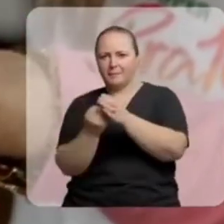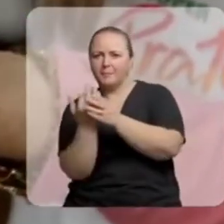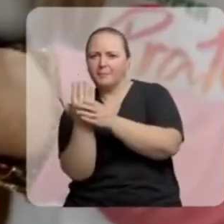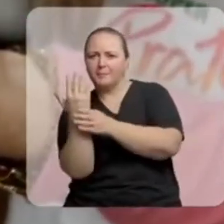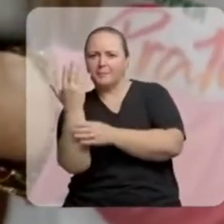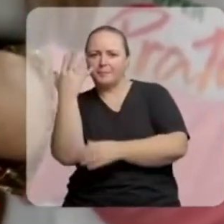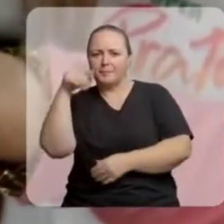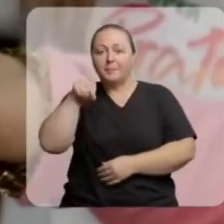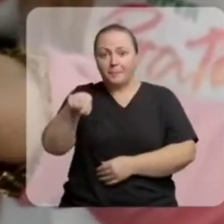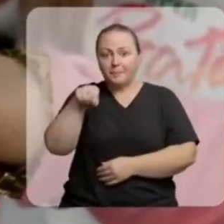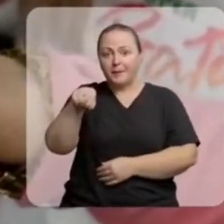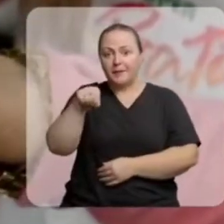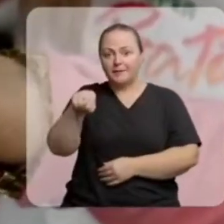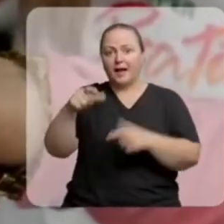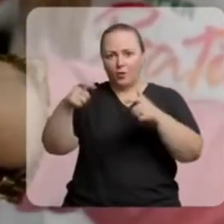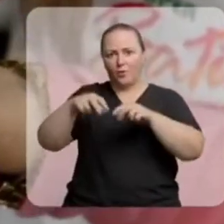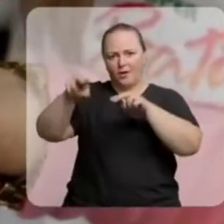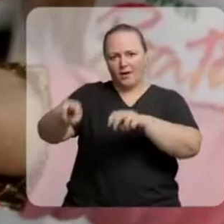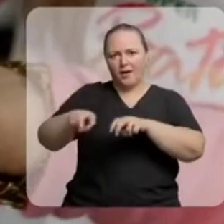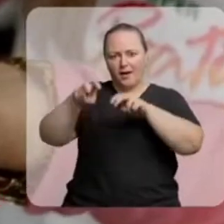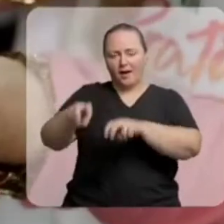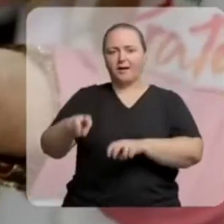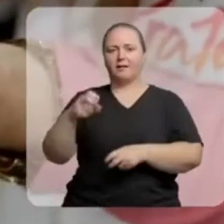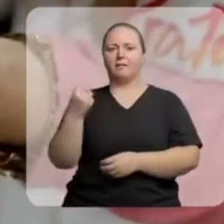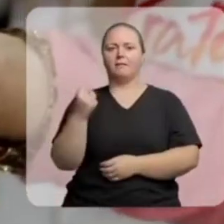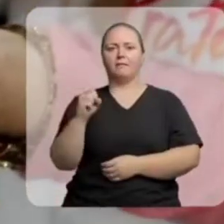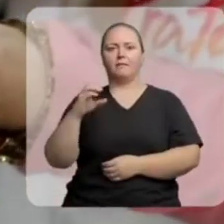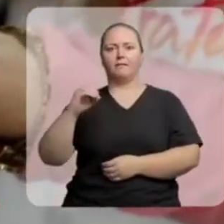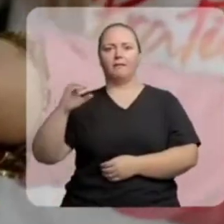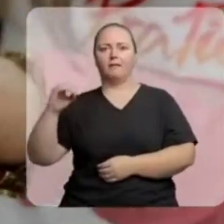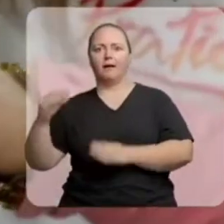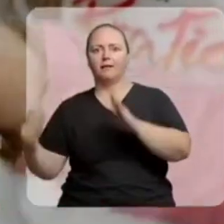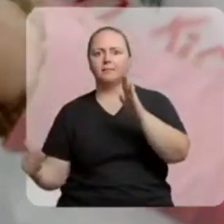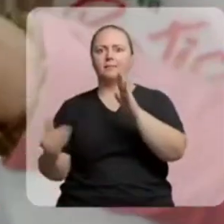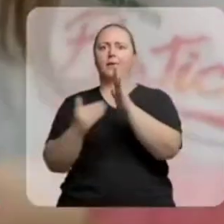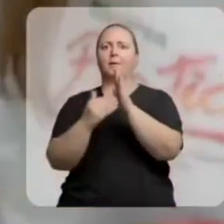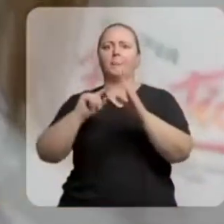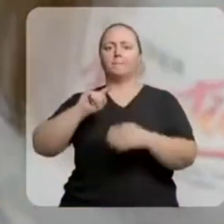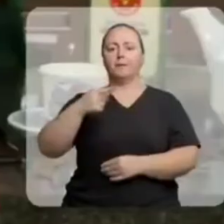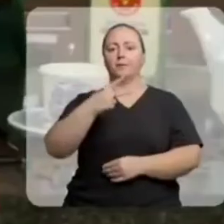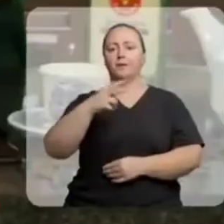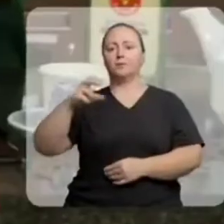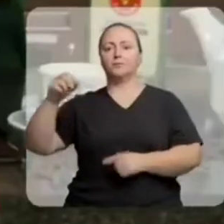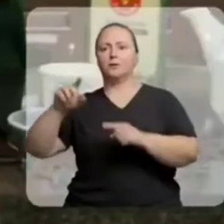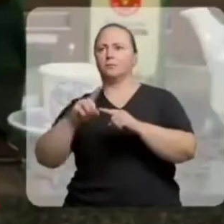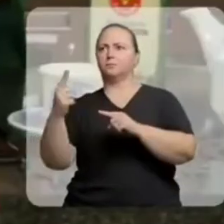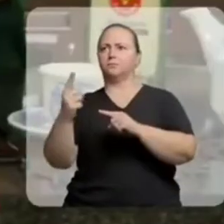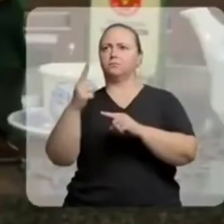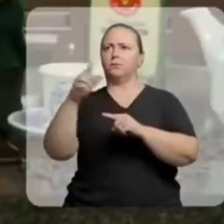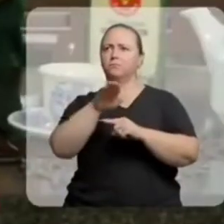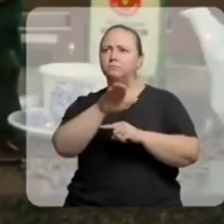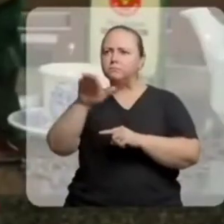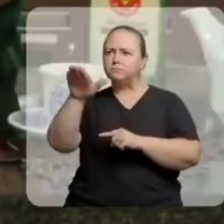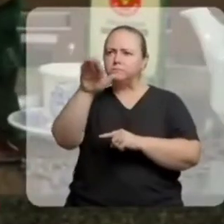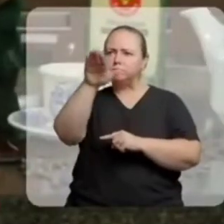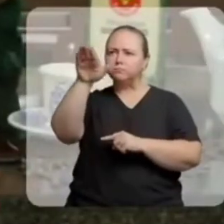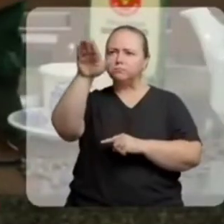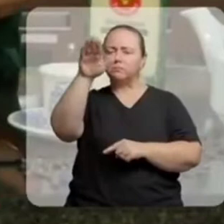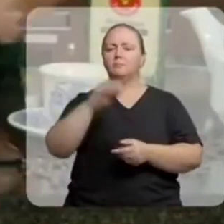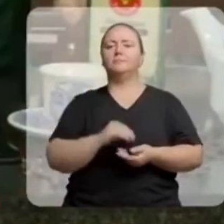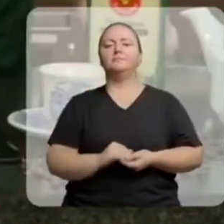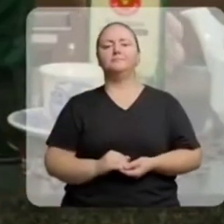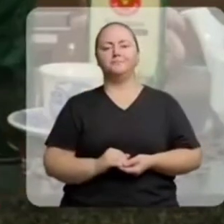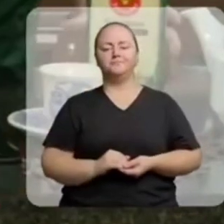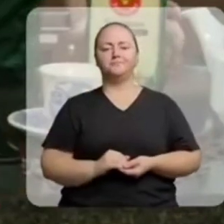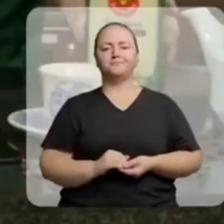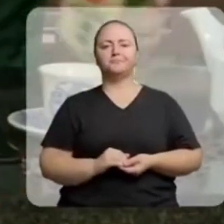de plantação lá das lavouras, né? É de 800 a 1.200 metros de altitude. É um café muito bom também. Bom, como eu